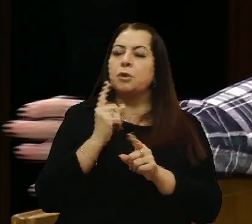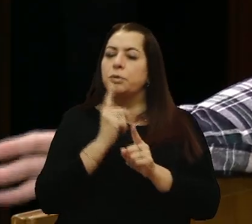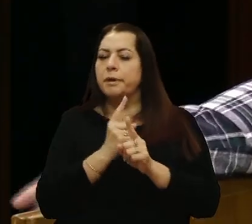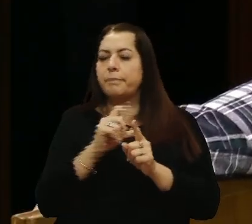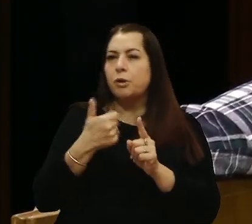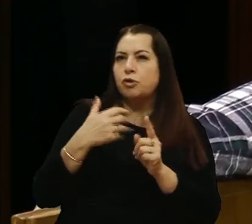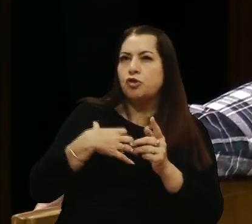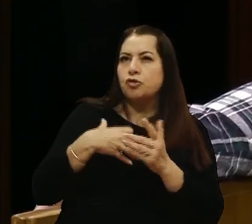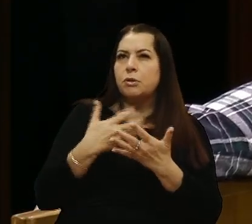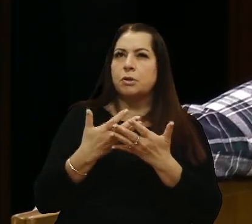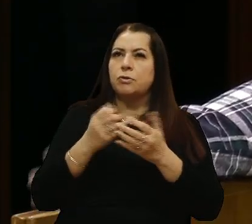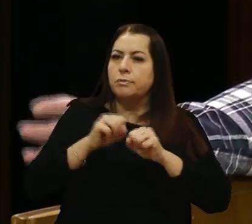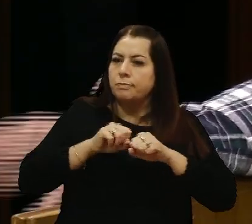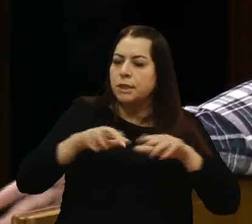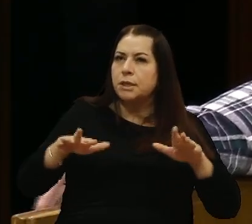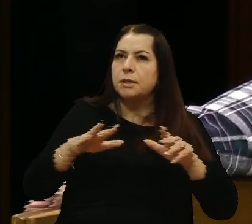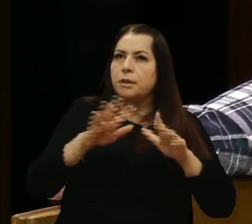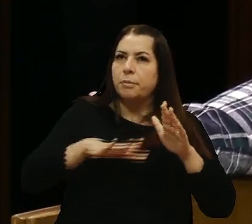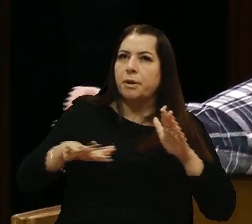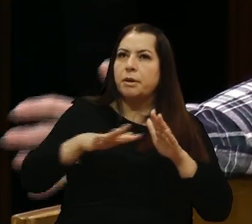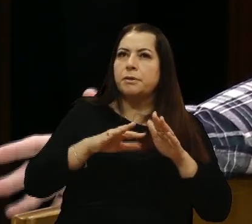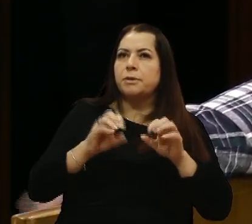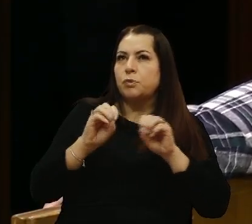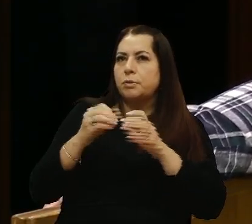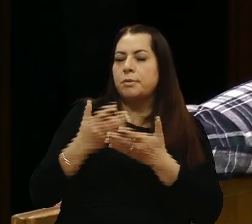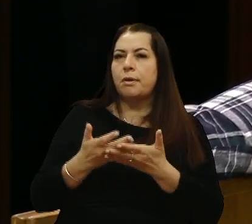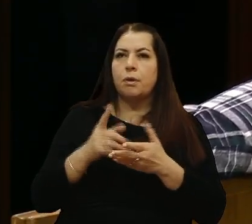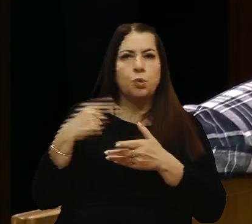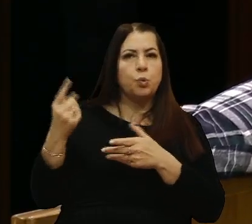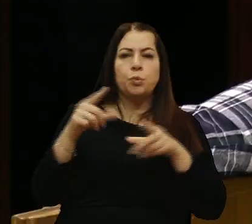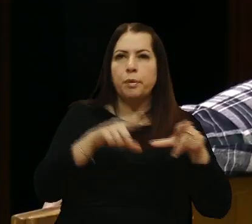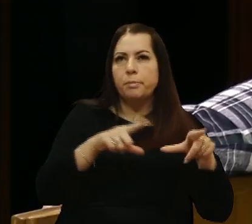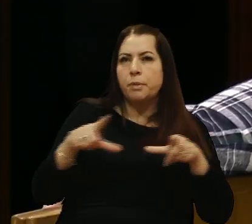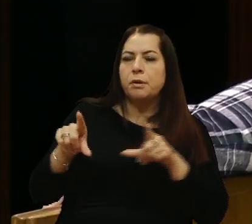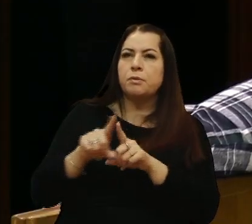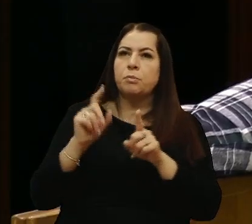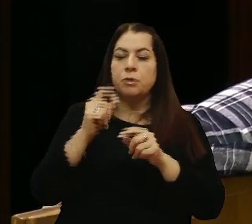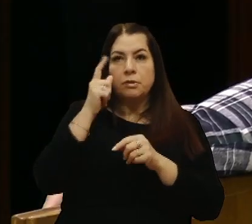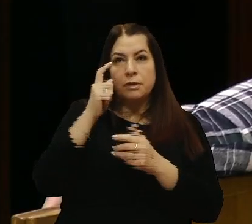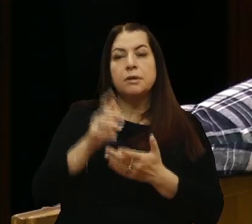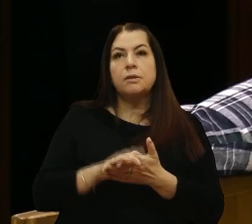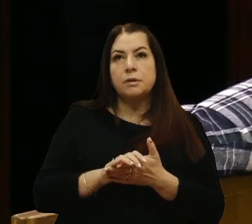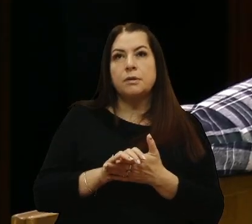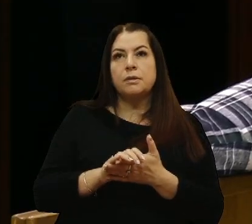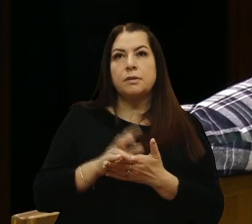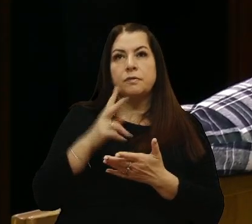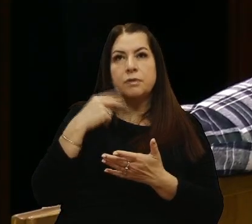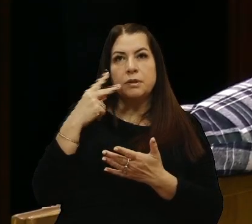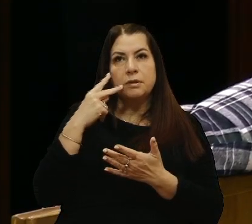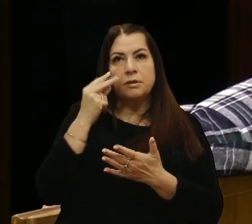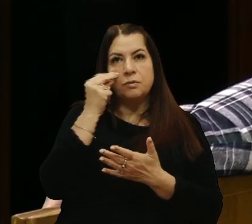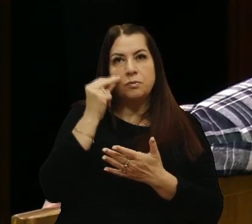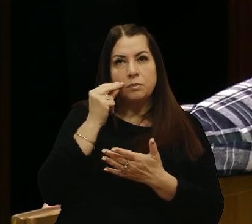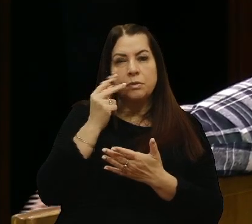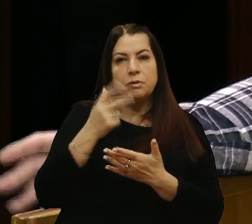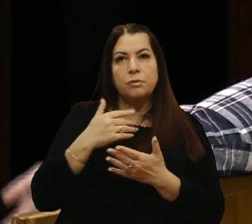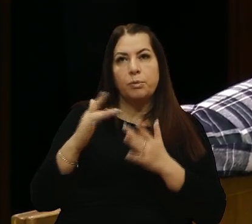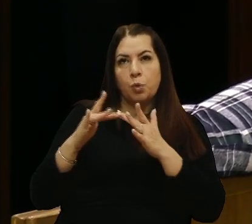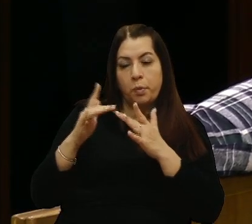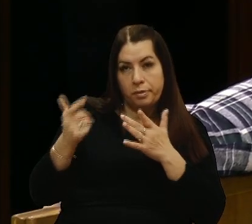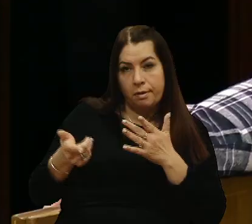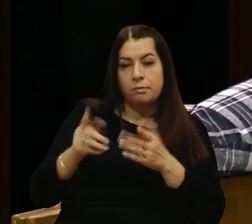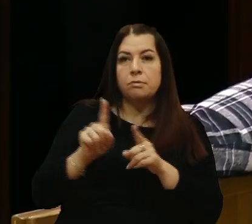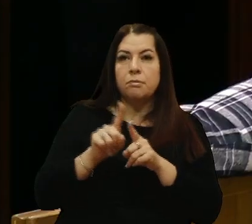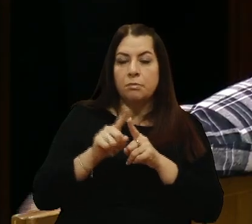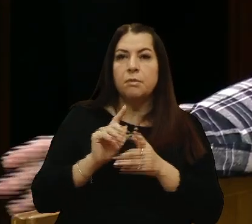de repercutir isso em ambientes educacionais, em outros ambientes que possam ter um interesse. O vereador Cláudio conta com o meu contato.